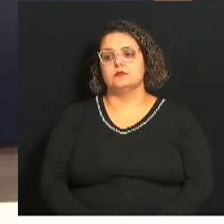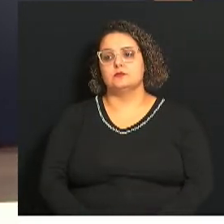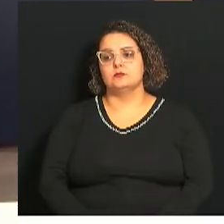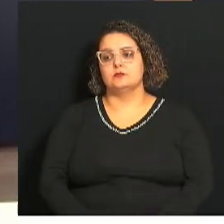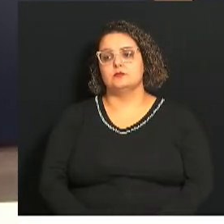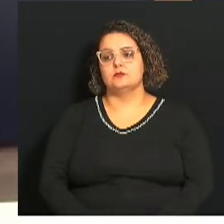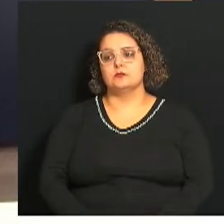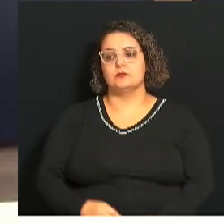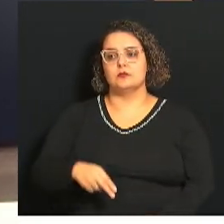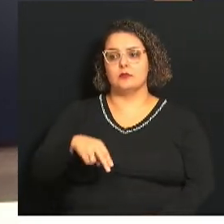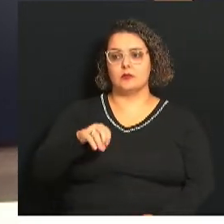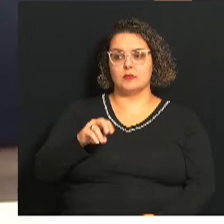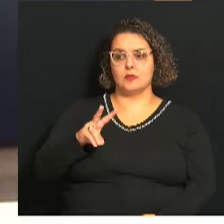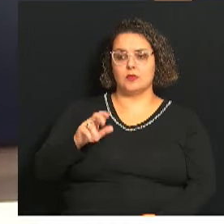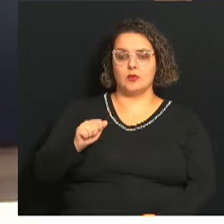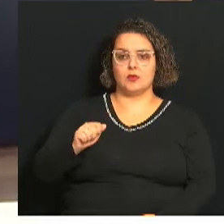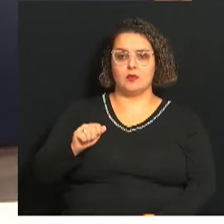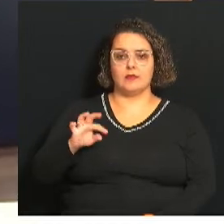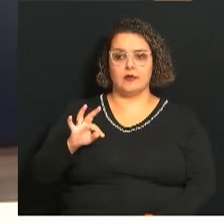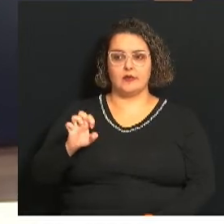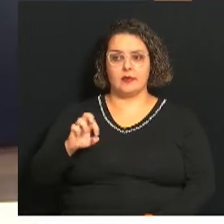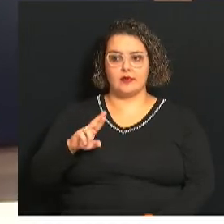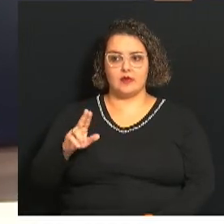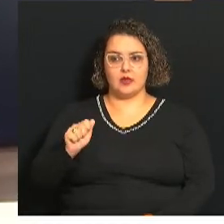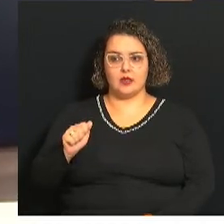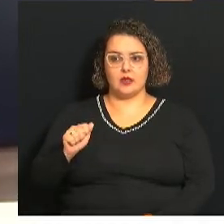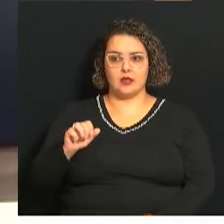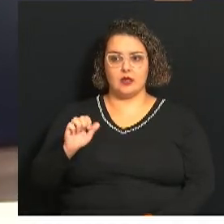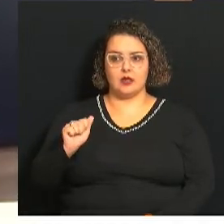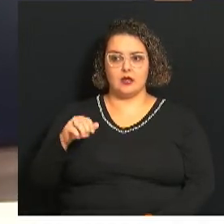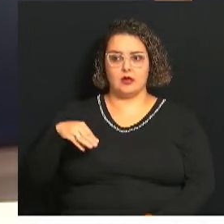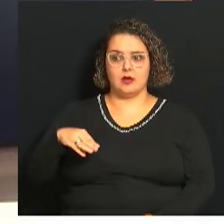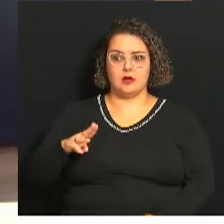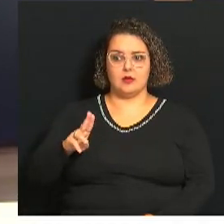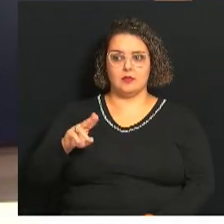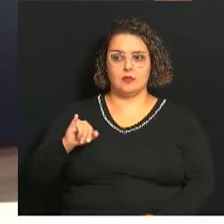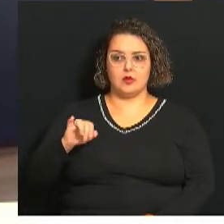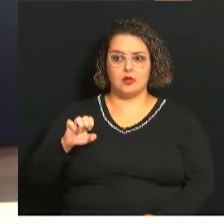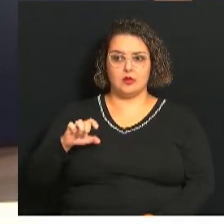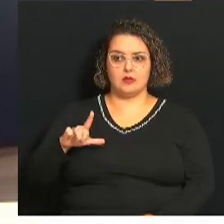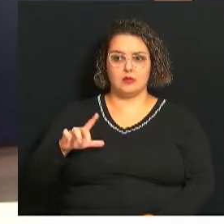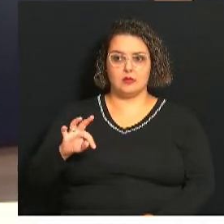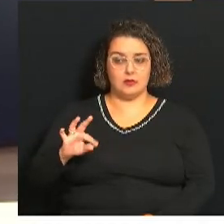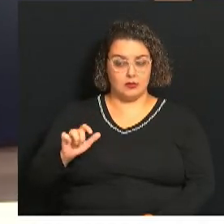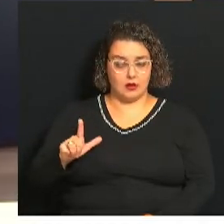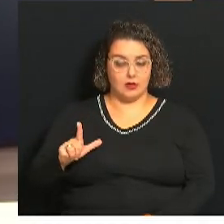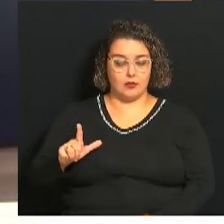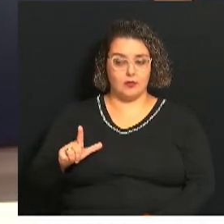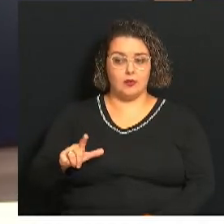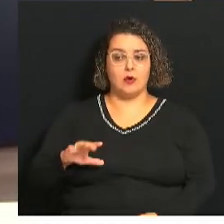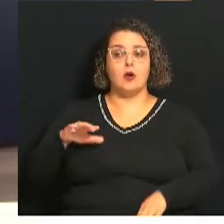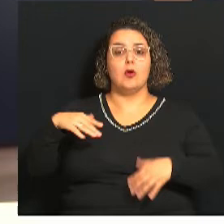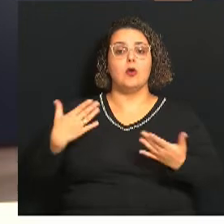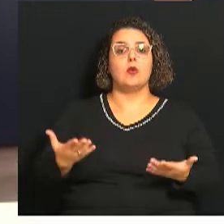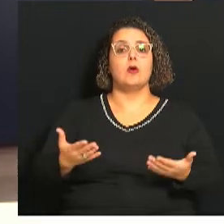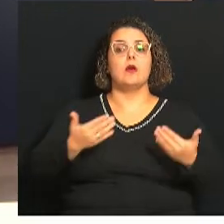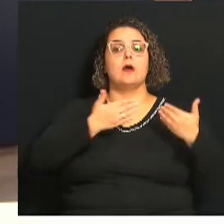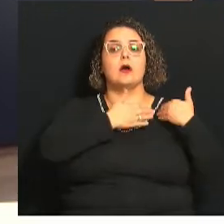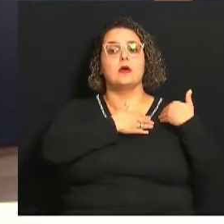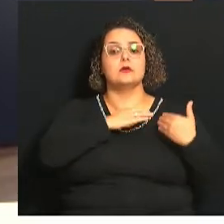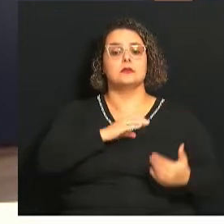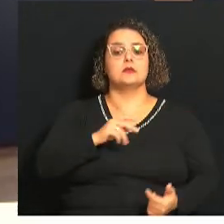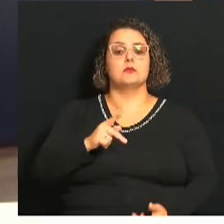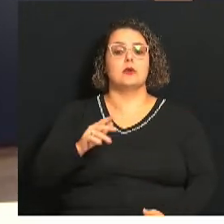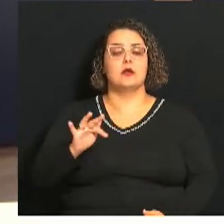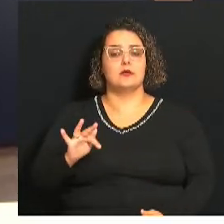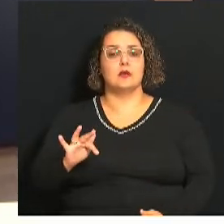Nova Terra Ambiental, né? Pergunta assim, aproveitando, qual a responsabilidade que a CPFL assume ao alugar